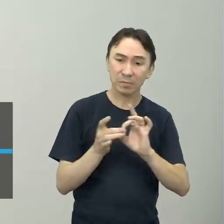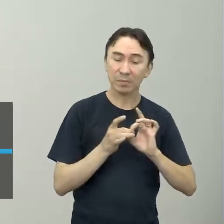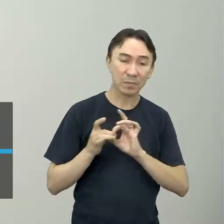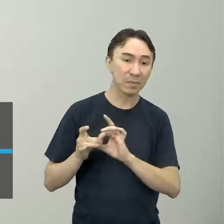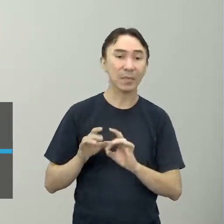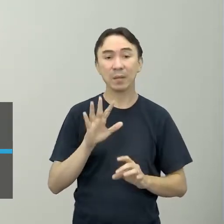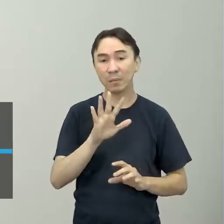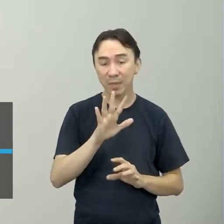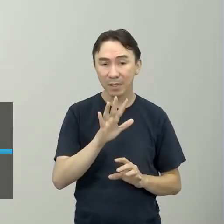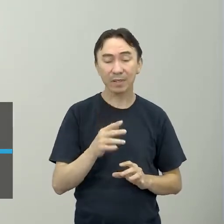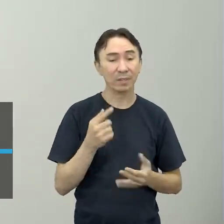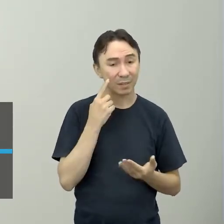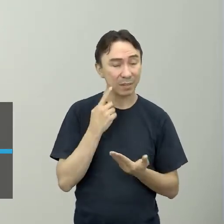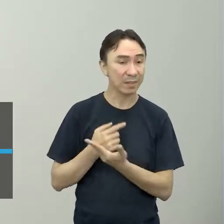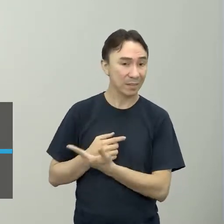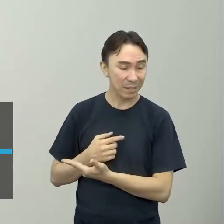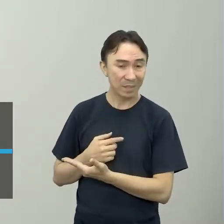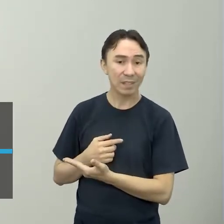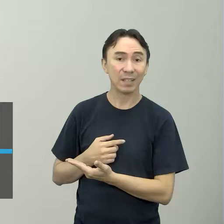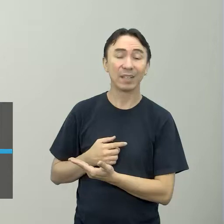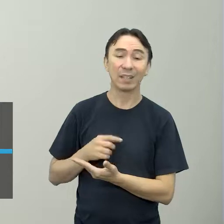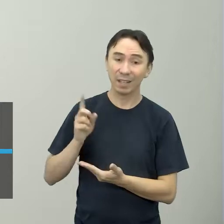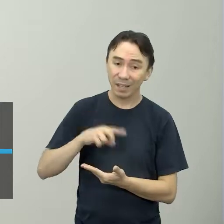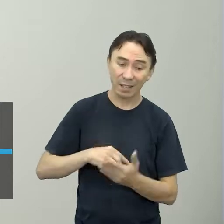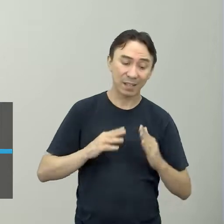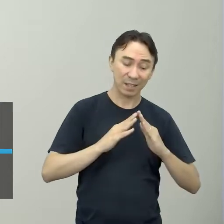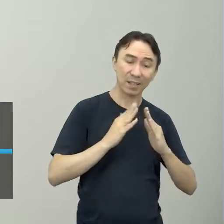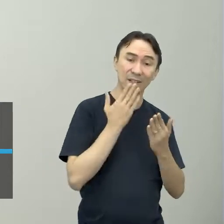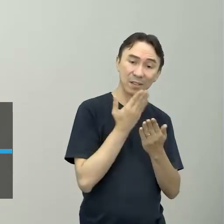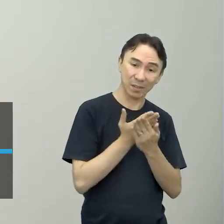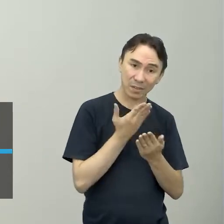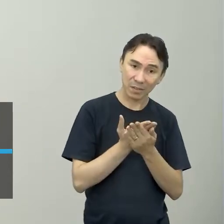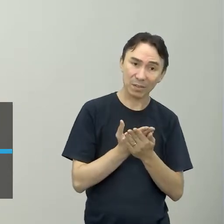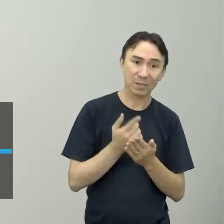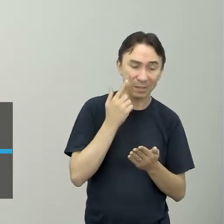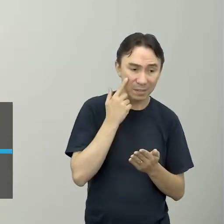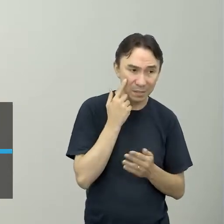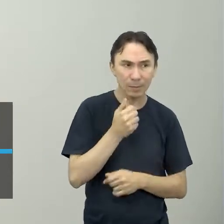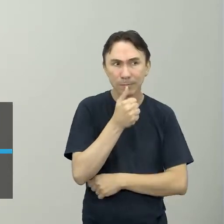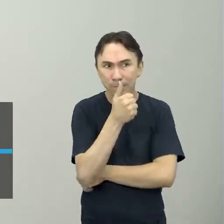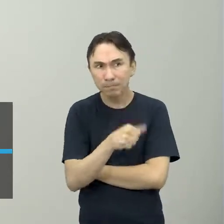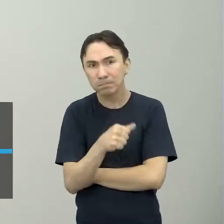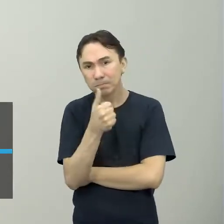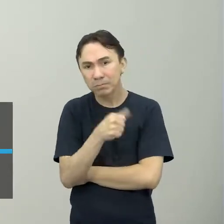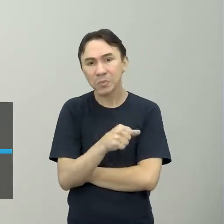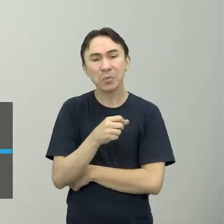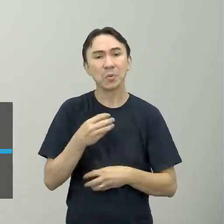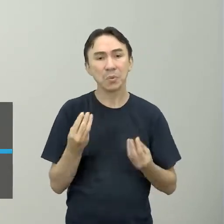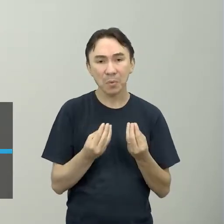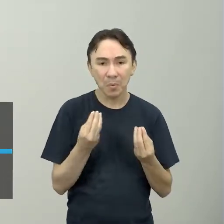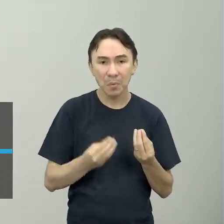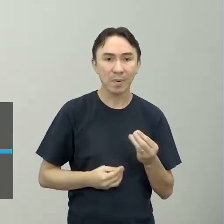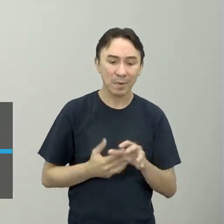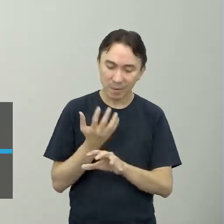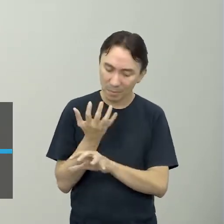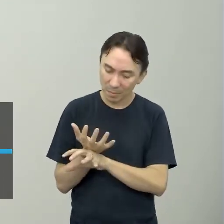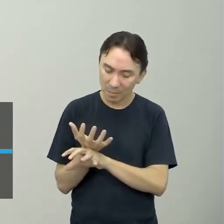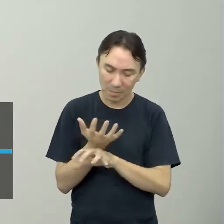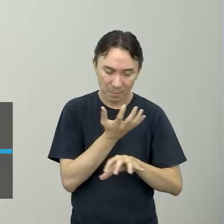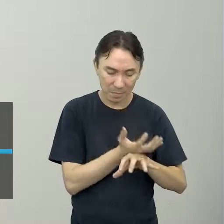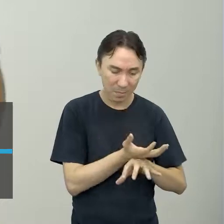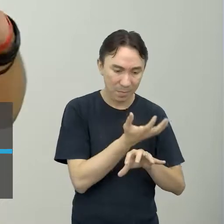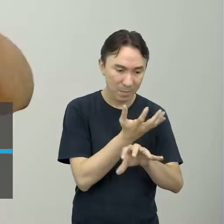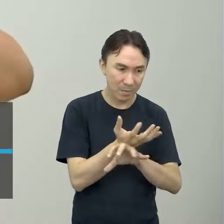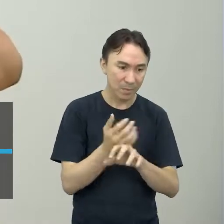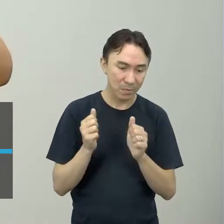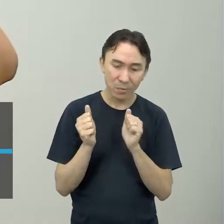gente, justamente na escola, começar a analisar, né, ver esses componentes realmente trabalhando juntos, porque por mais que a